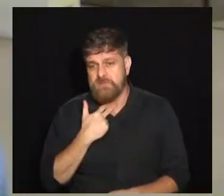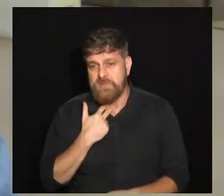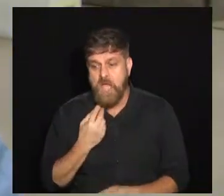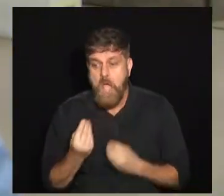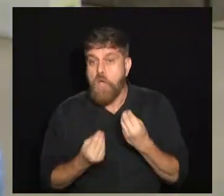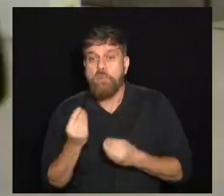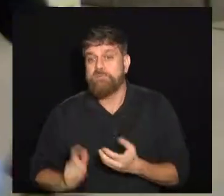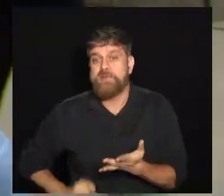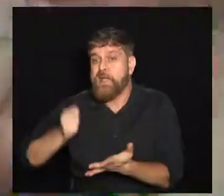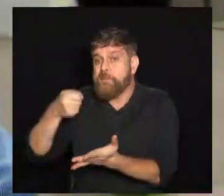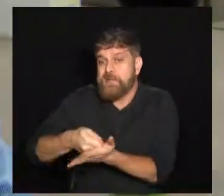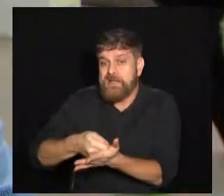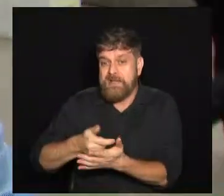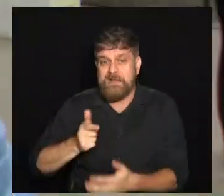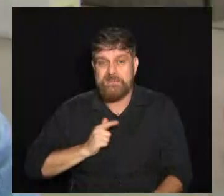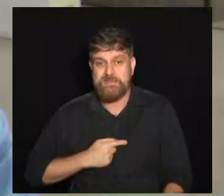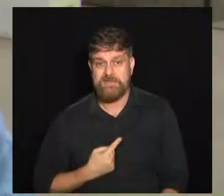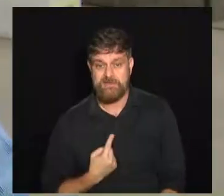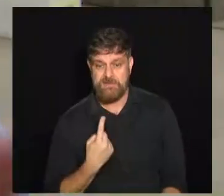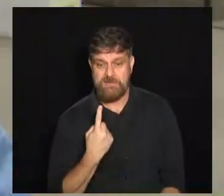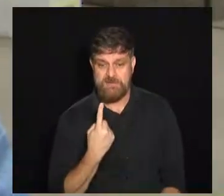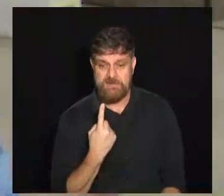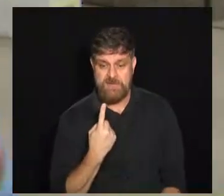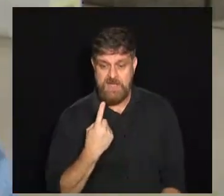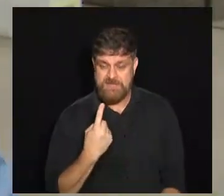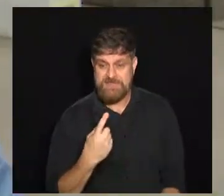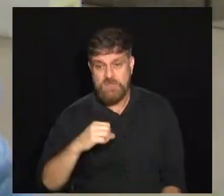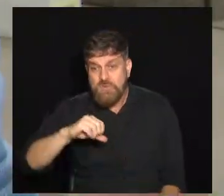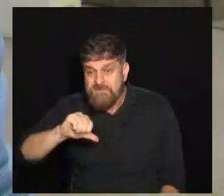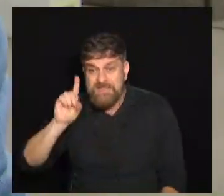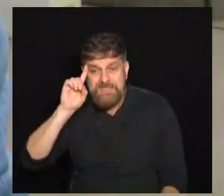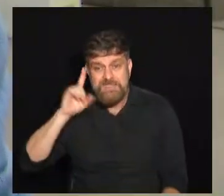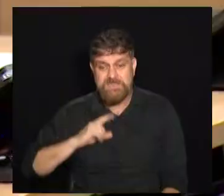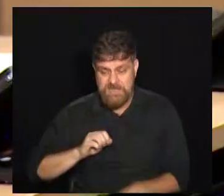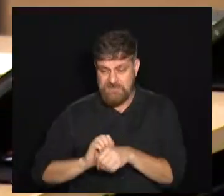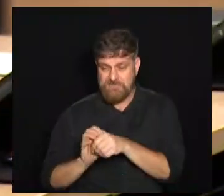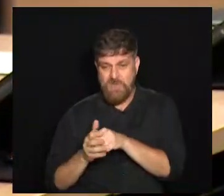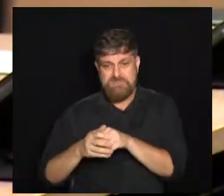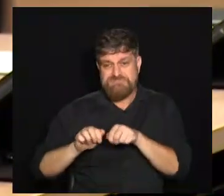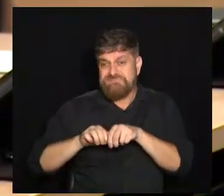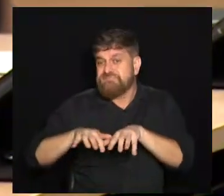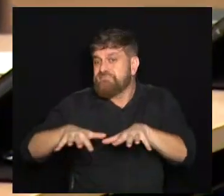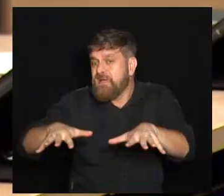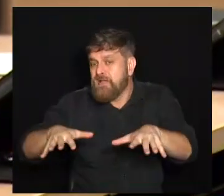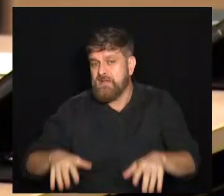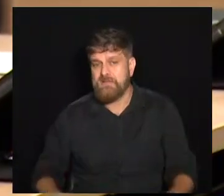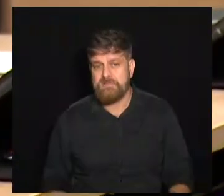sobreviver esses 60, 90 dias do período que estima ser o coronavírus.